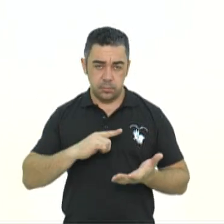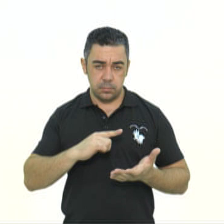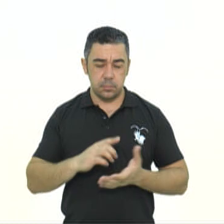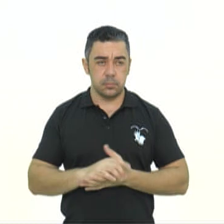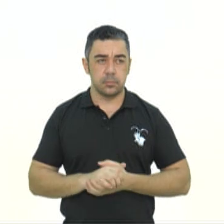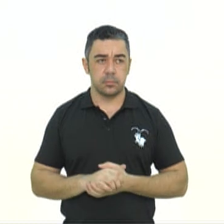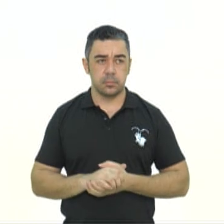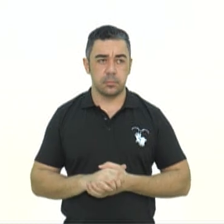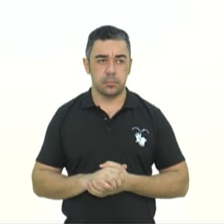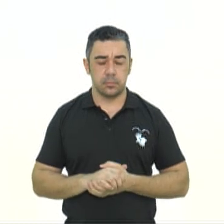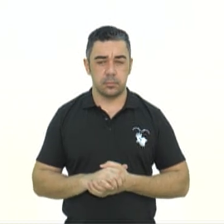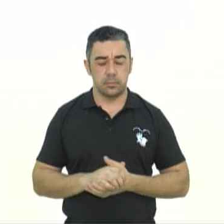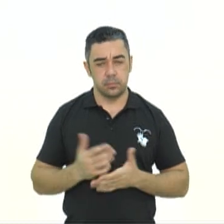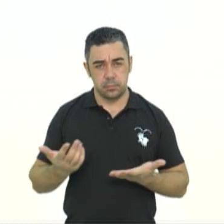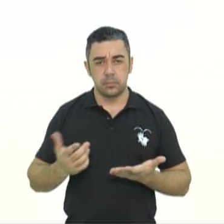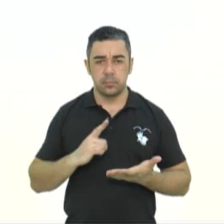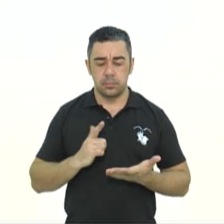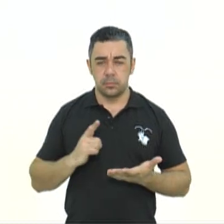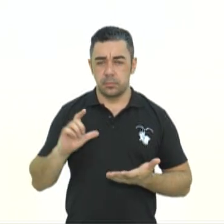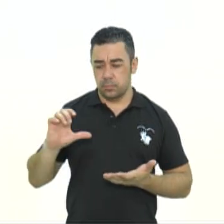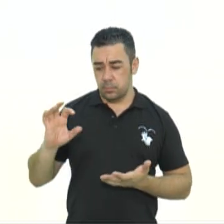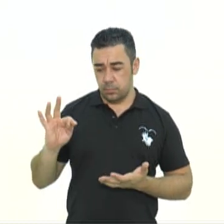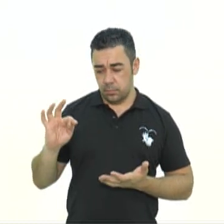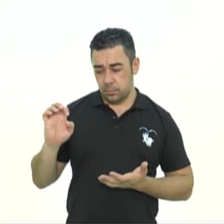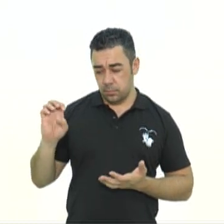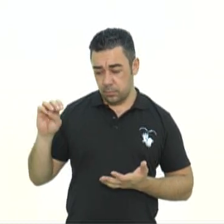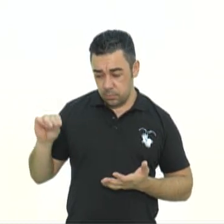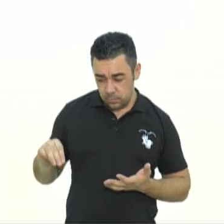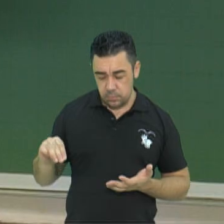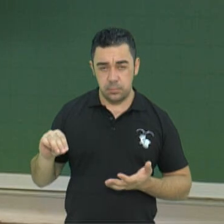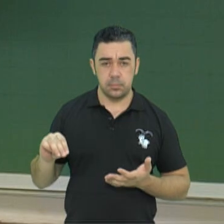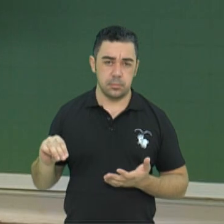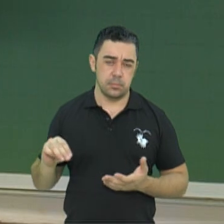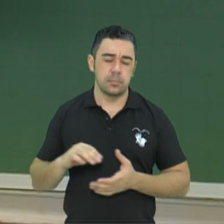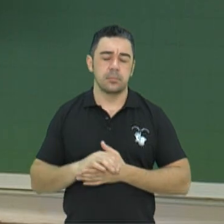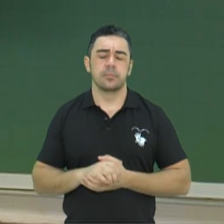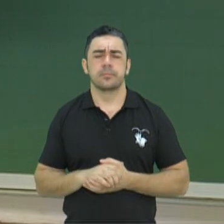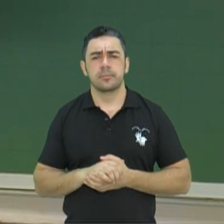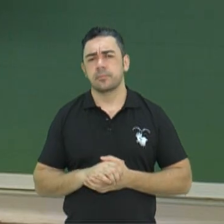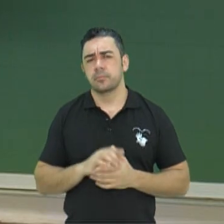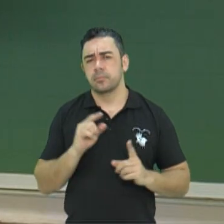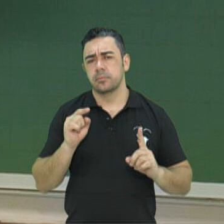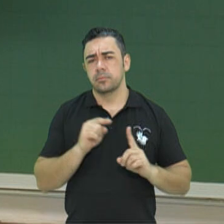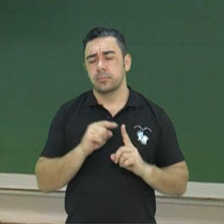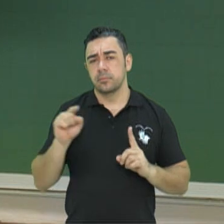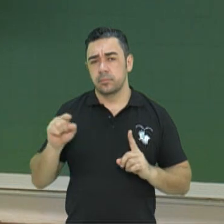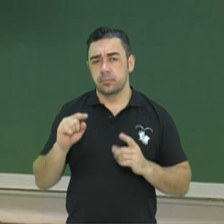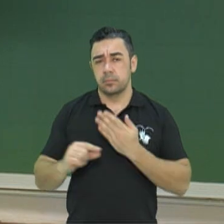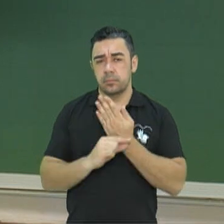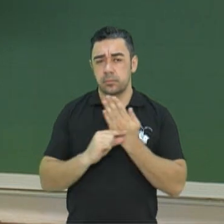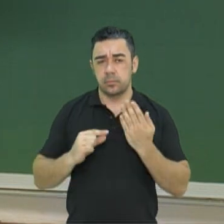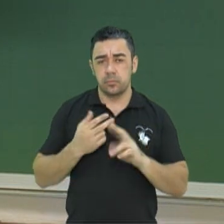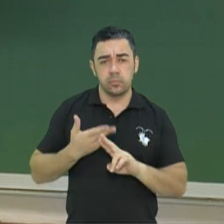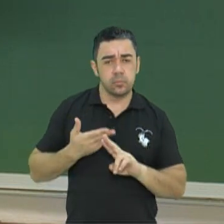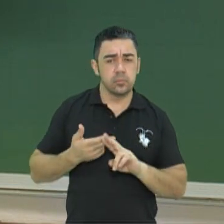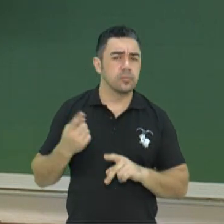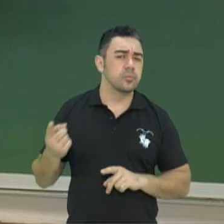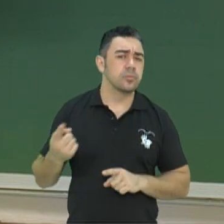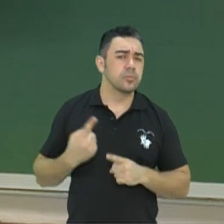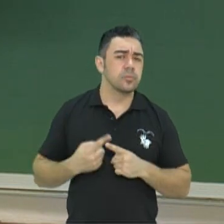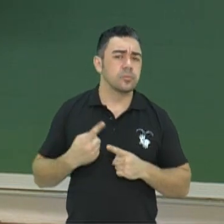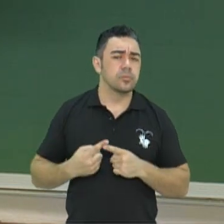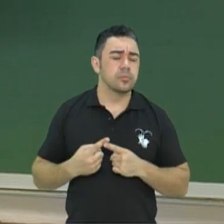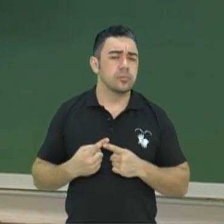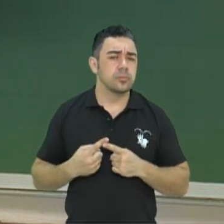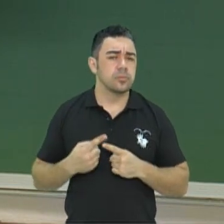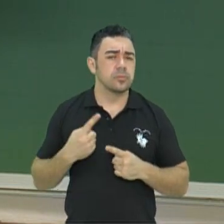está ali, ó, tem, porque está no presente, certo? Com que objetivo o autor empregou esse tempo verbal?